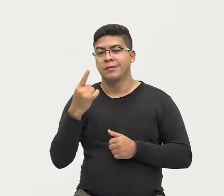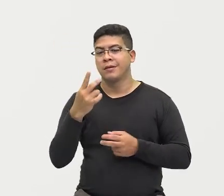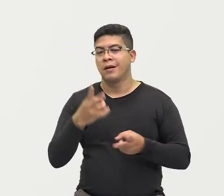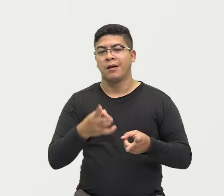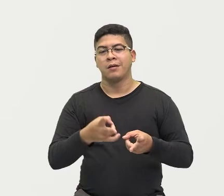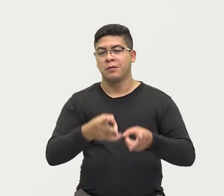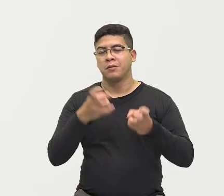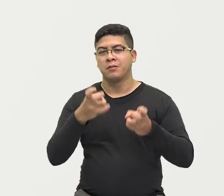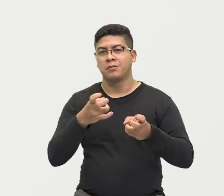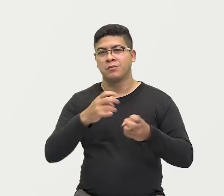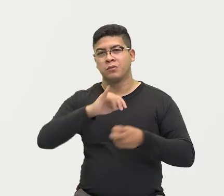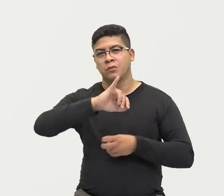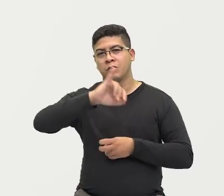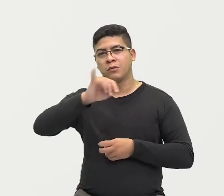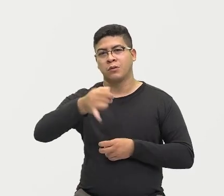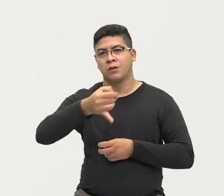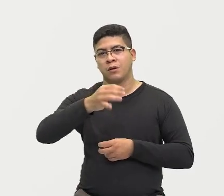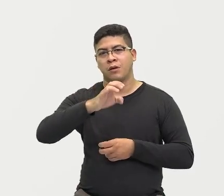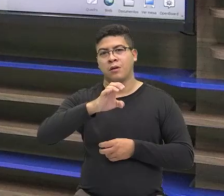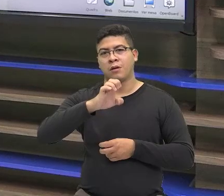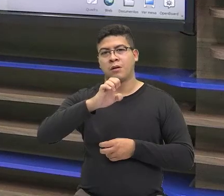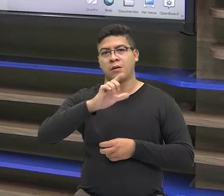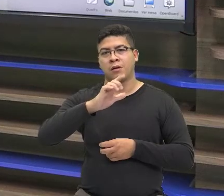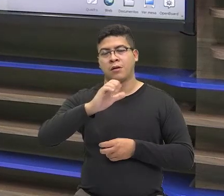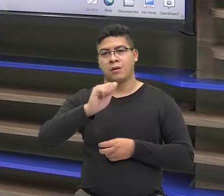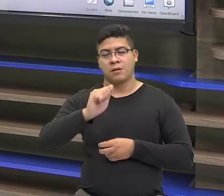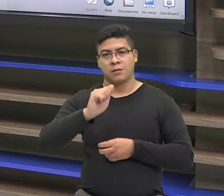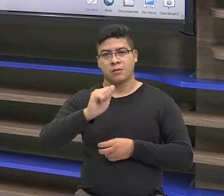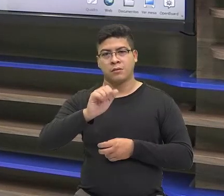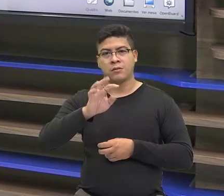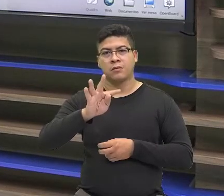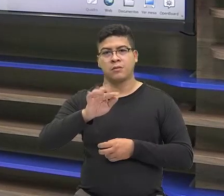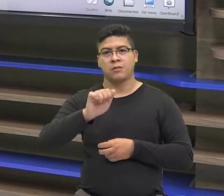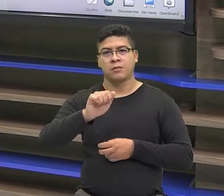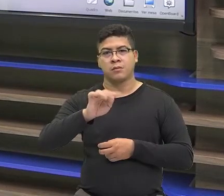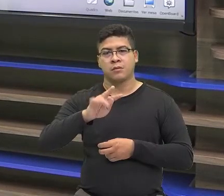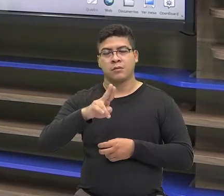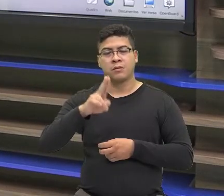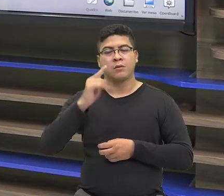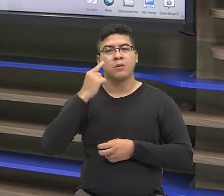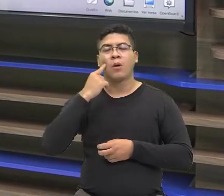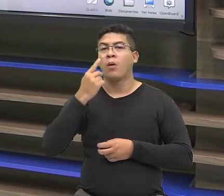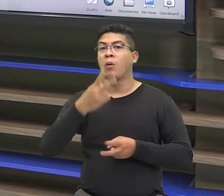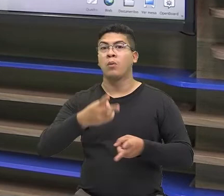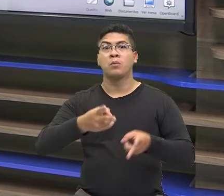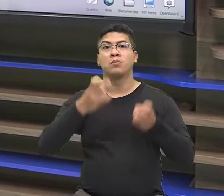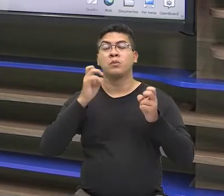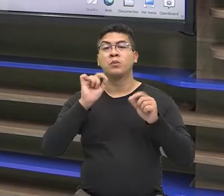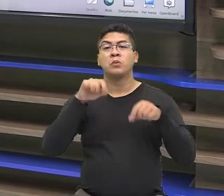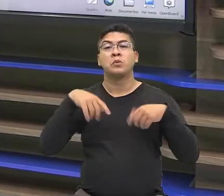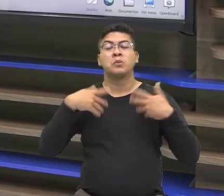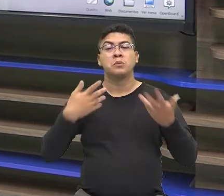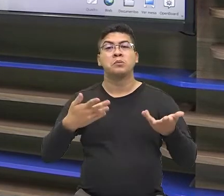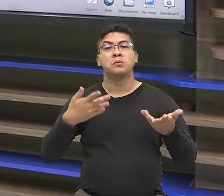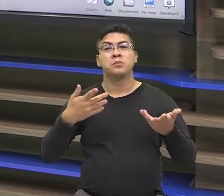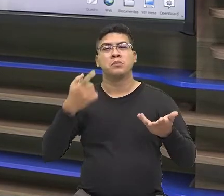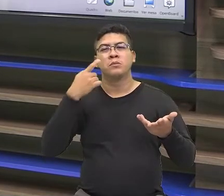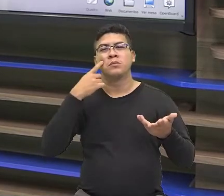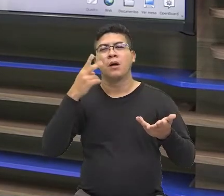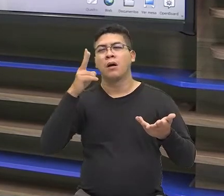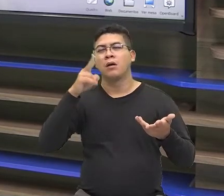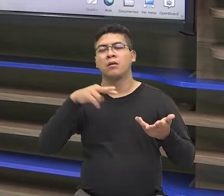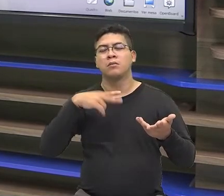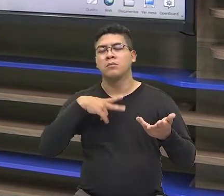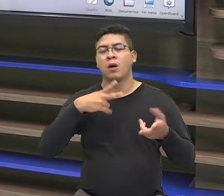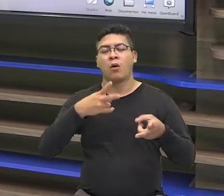personagem, o Jeca Tatu, como um parasita. Mas ele sendo um parasita, ele sendo como um sistema